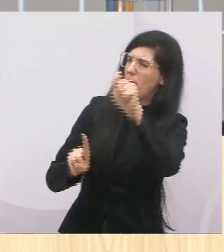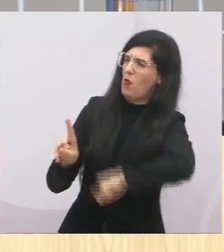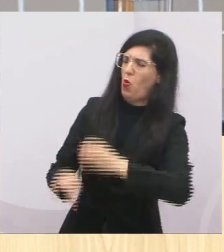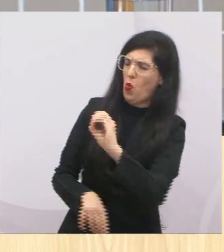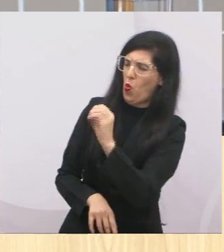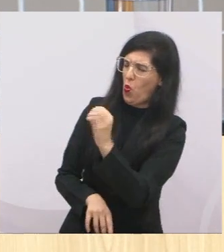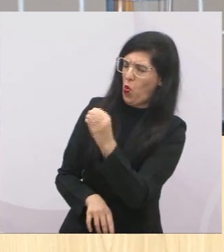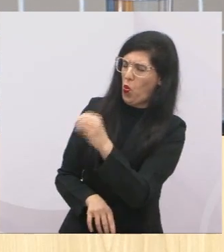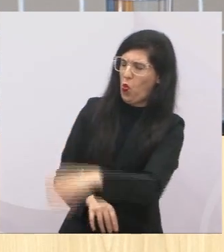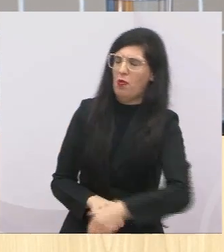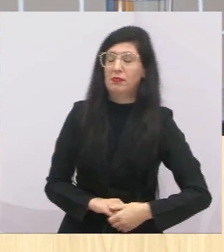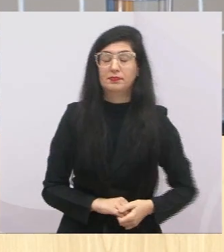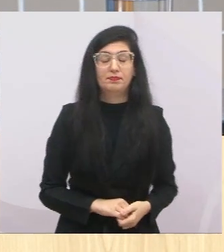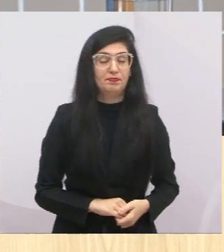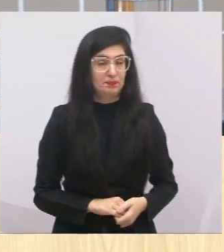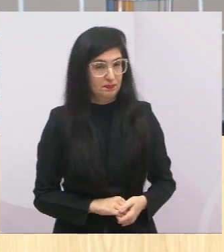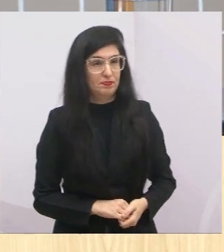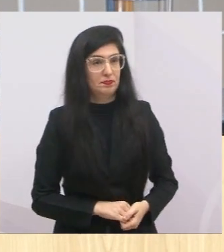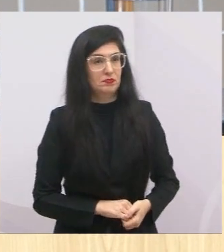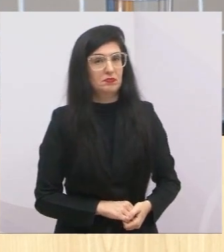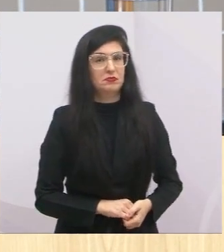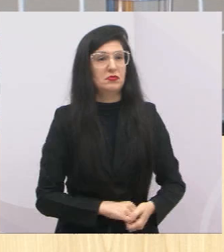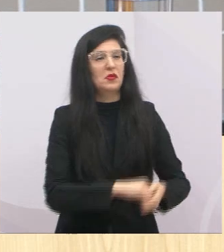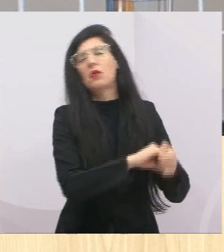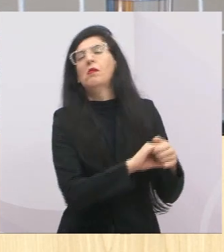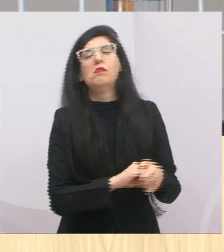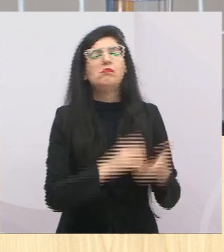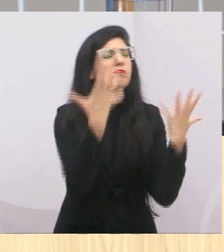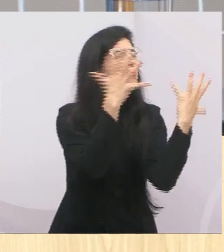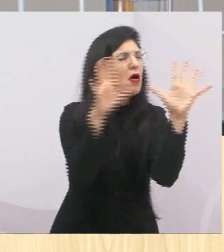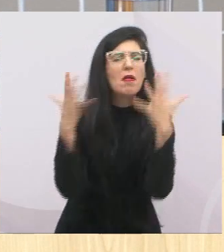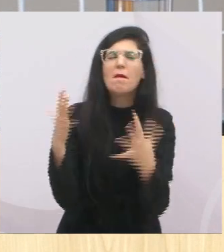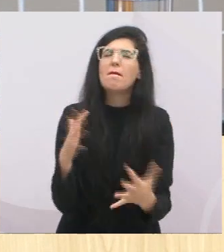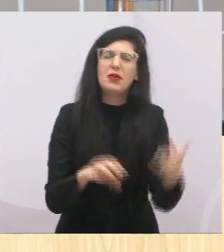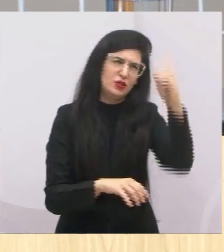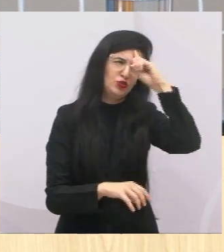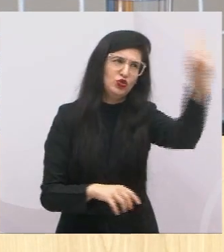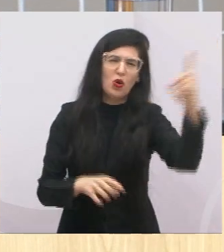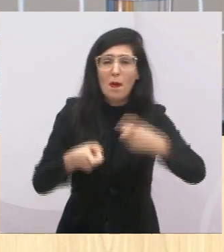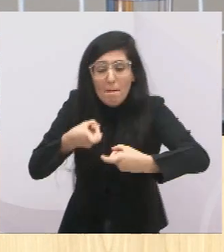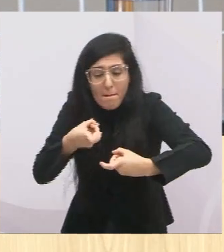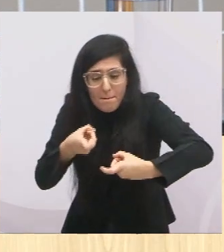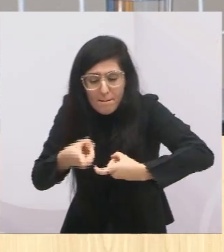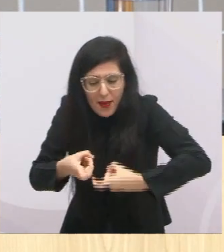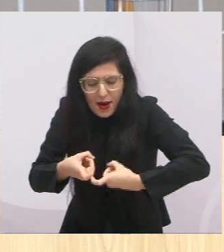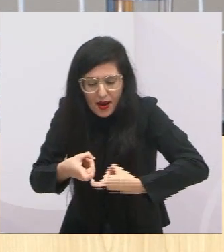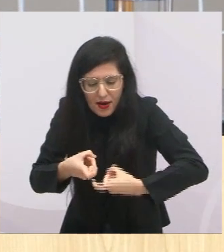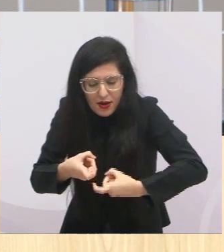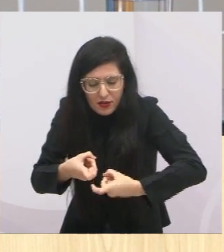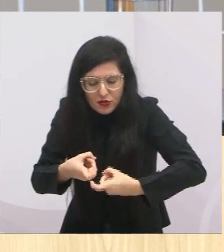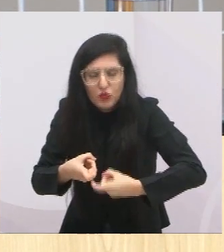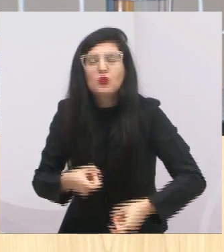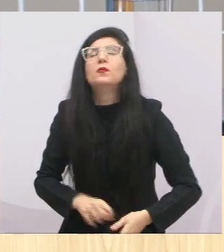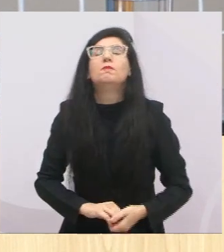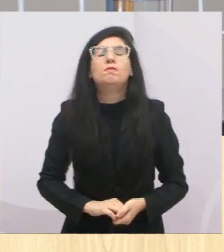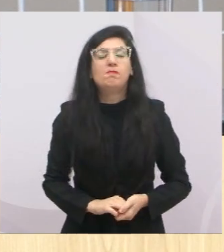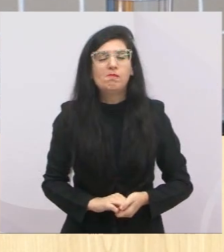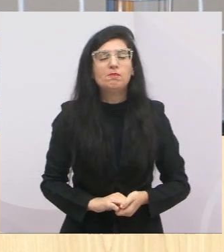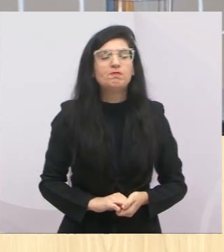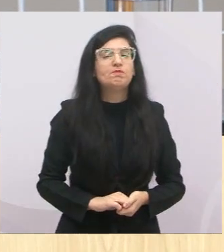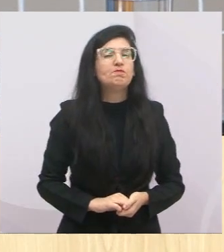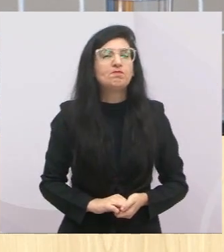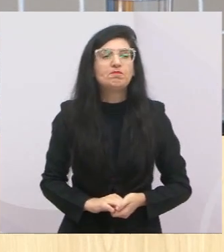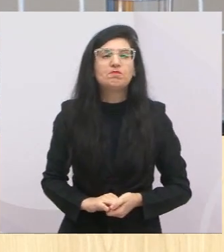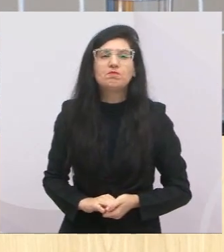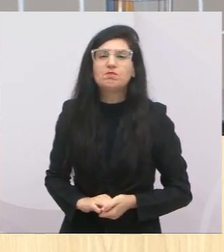Nessa oportunidade, então, conseguiremos nossos mais sinceros cumprimentos pelo transcurso da data comemorativa